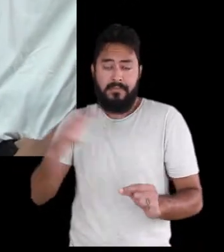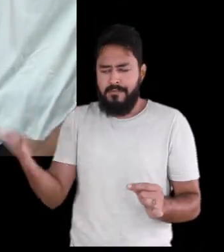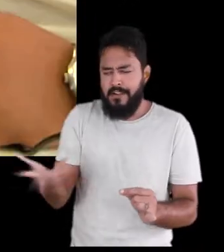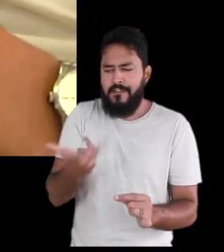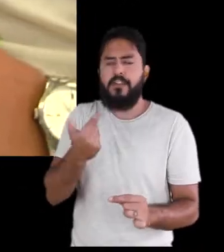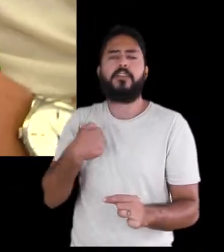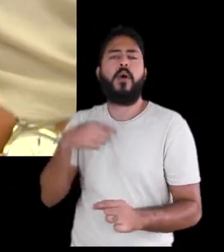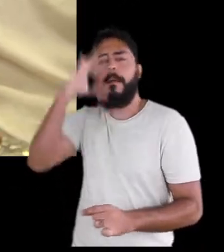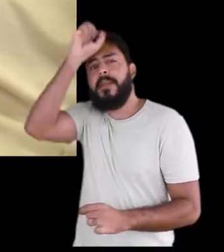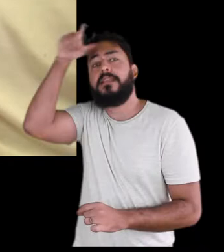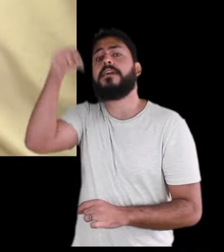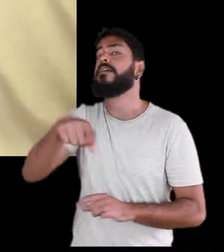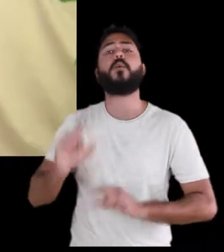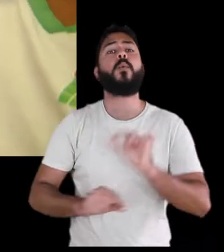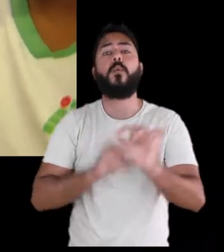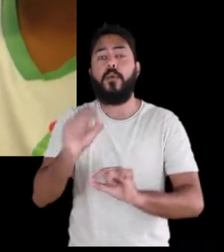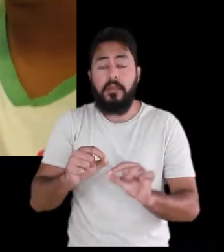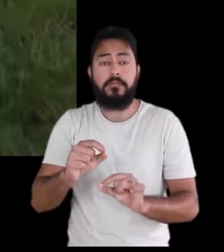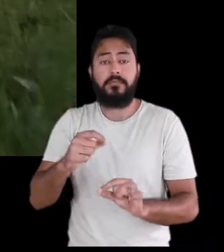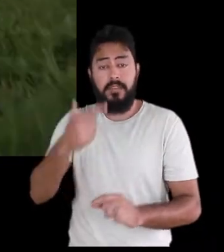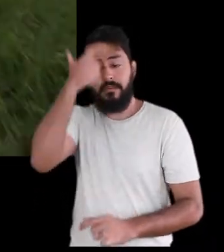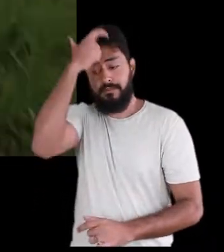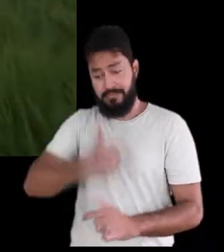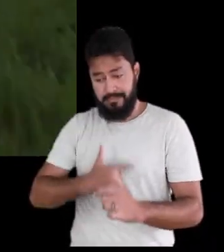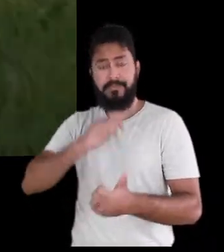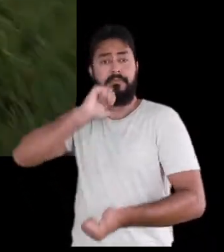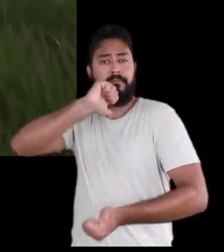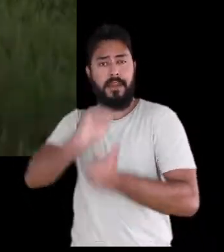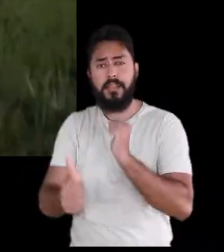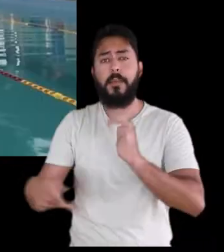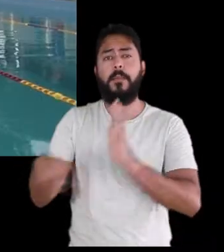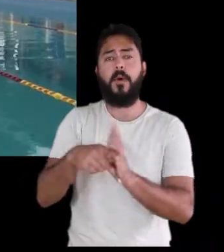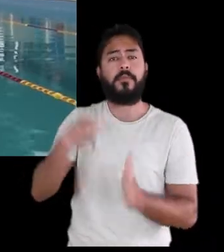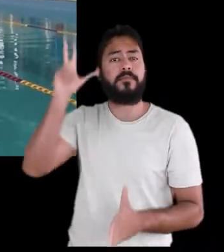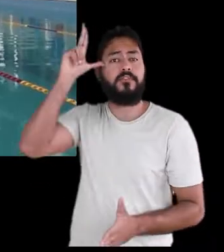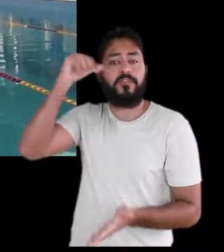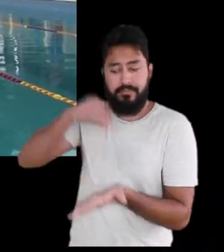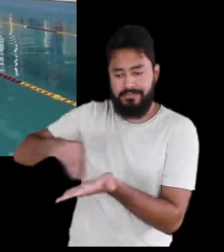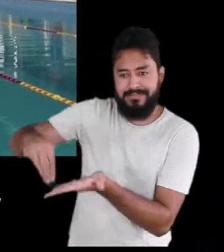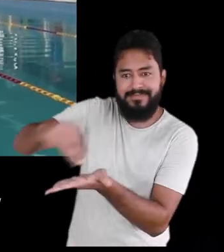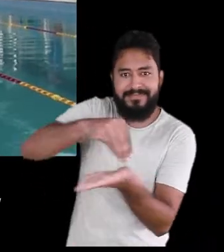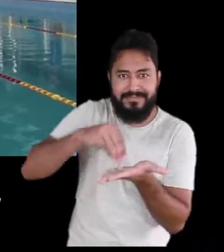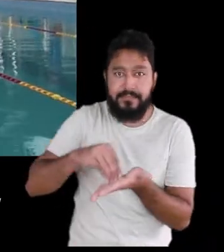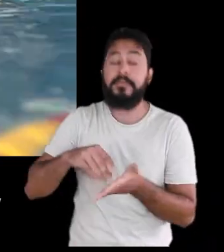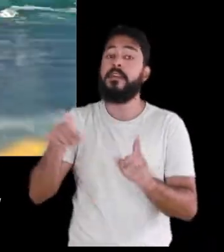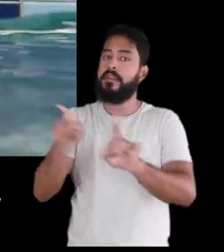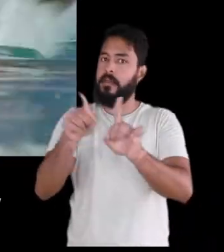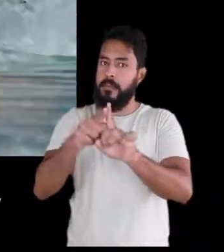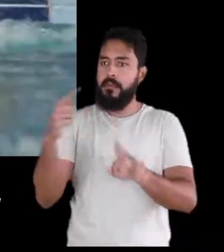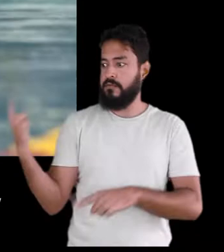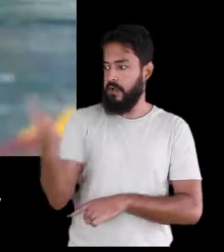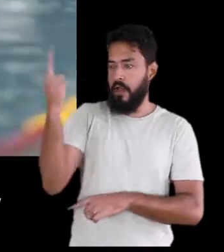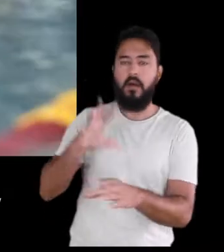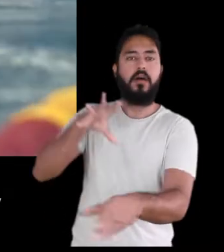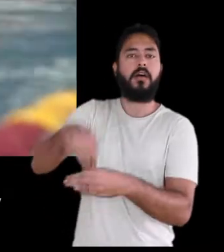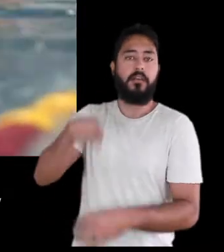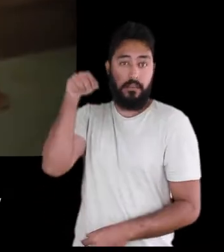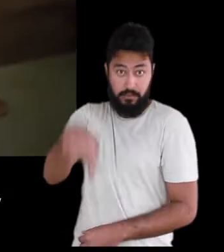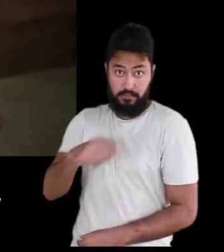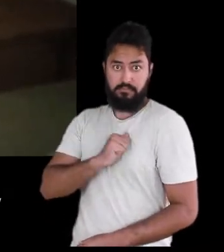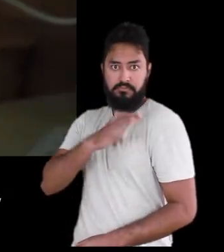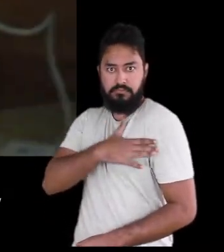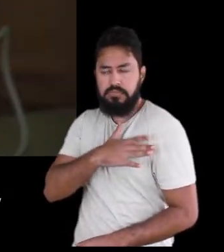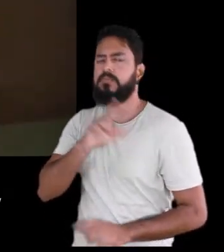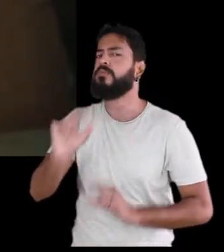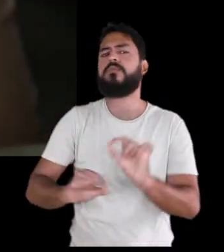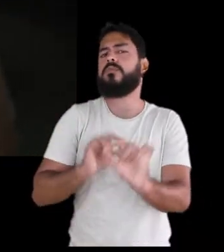que eu aprendi também aqui junto do IFPE foi me tornar um grande atleta de xadrez. Uma das grandes virtudes assim, que eu vejo aqui